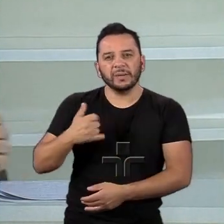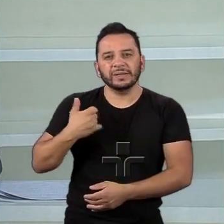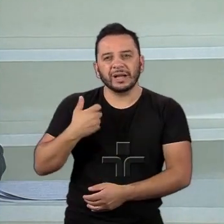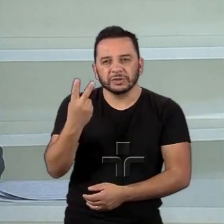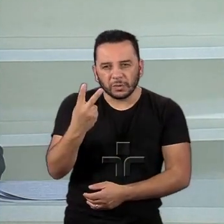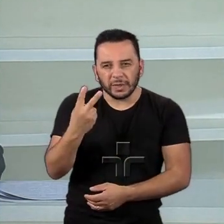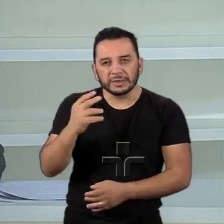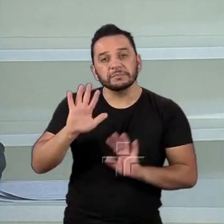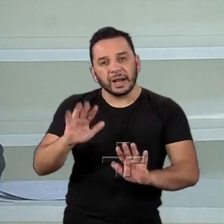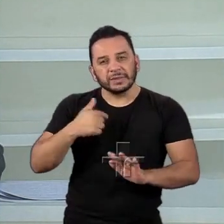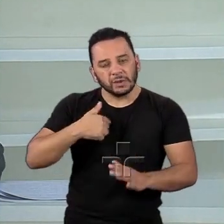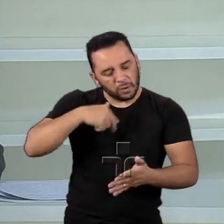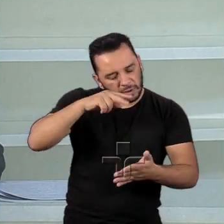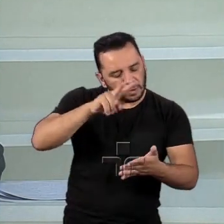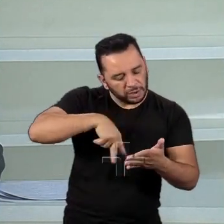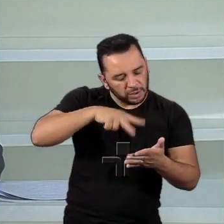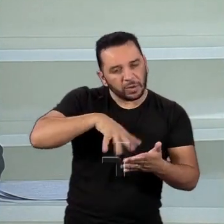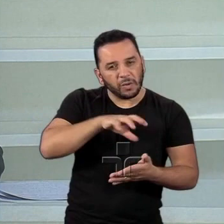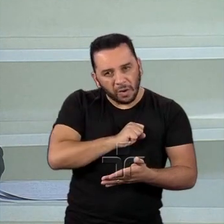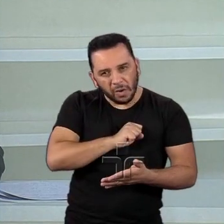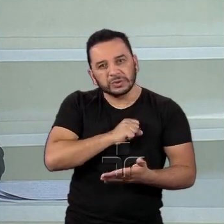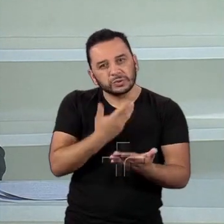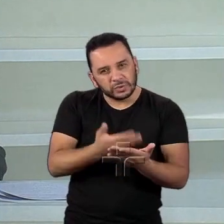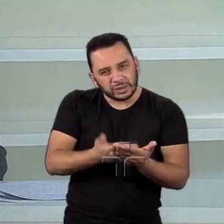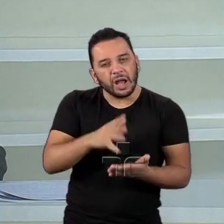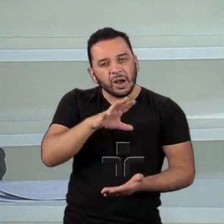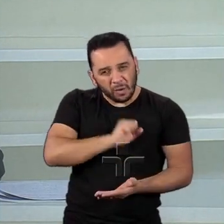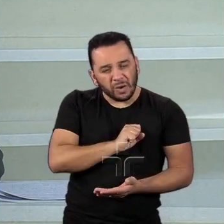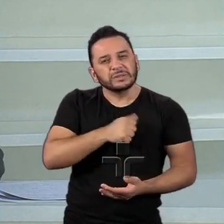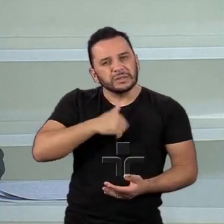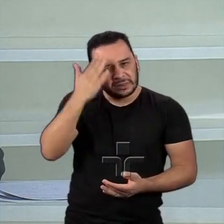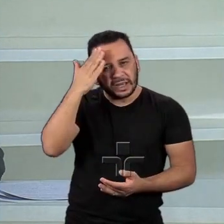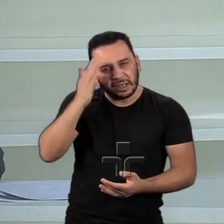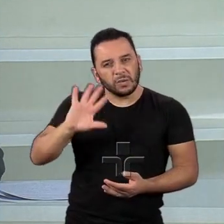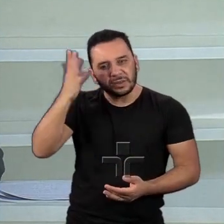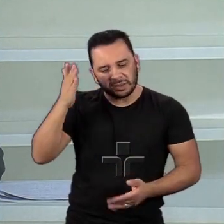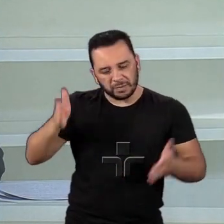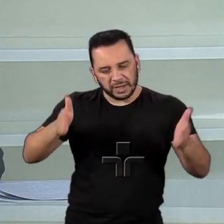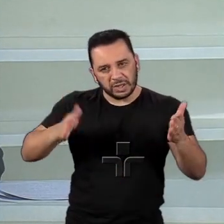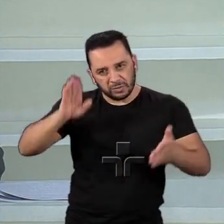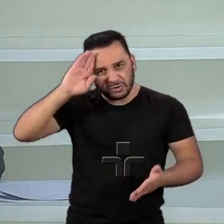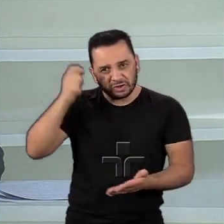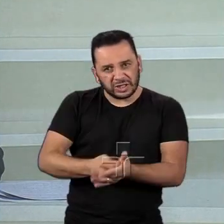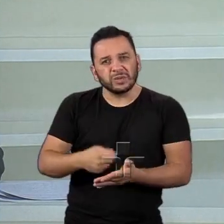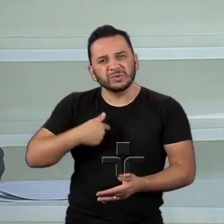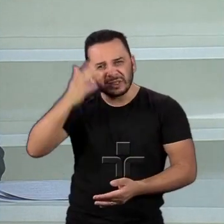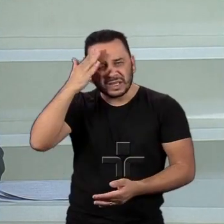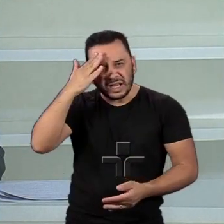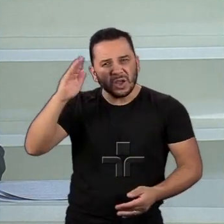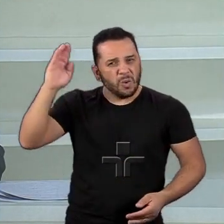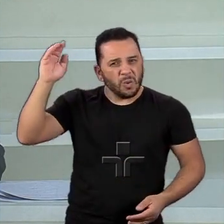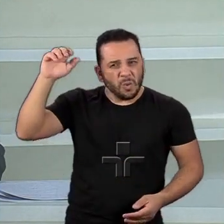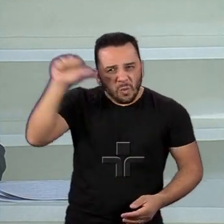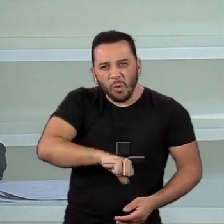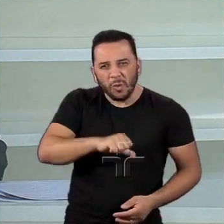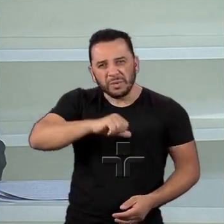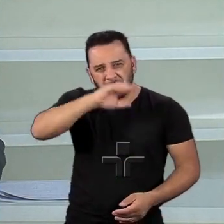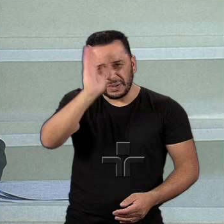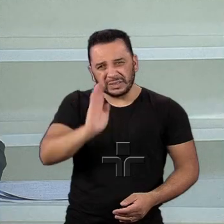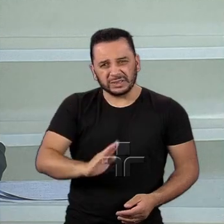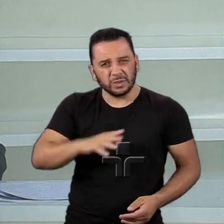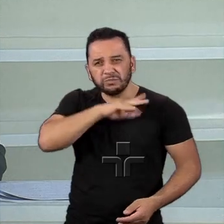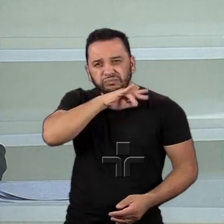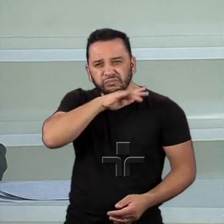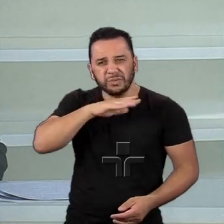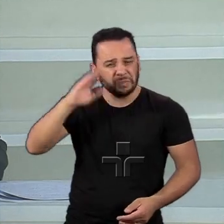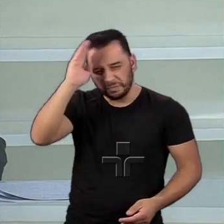que as pessoas fizeram durante esse período e quanto isso tudo foi ruim para o Brasil. O PT está brincando à beira